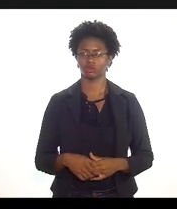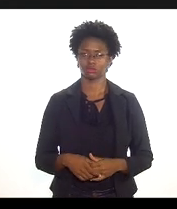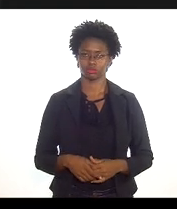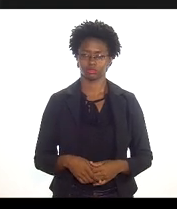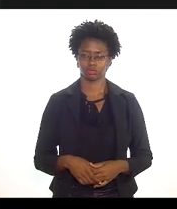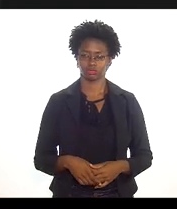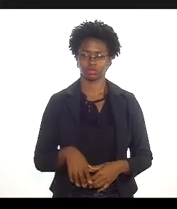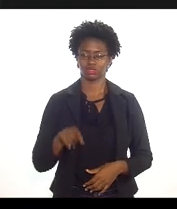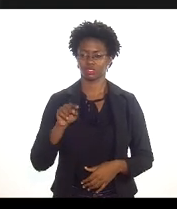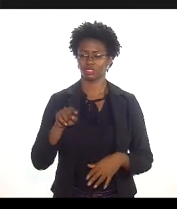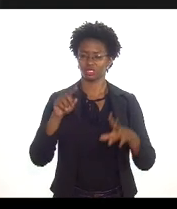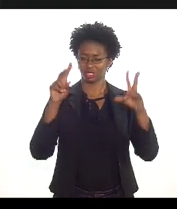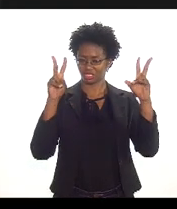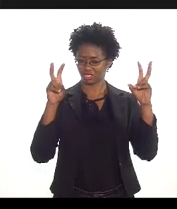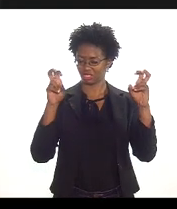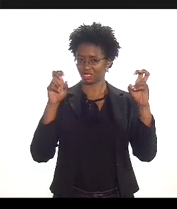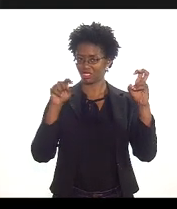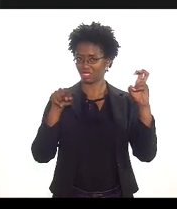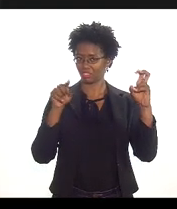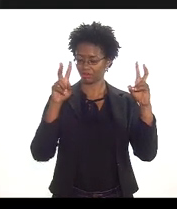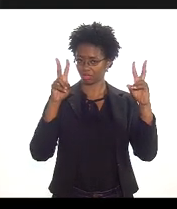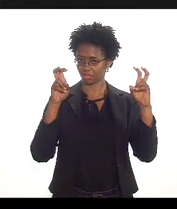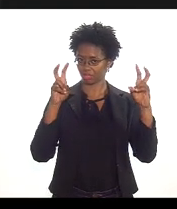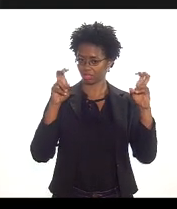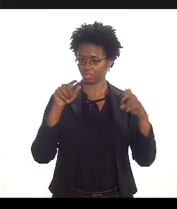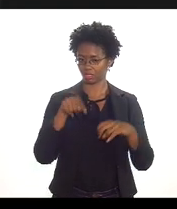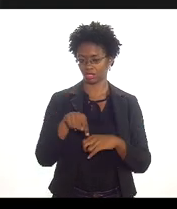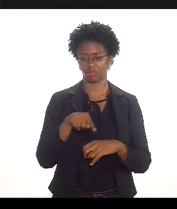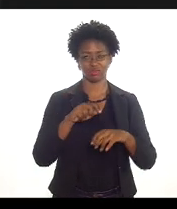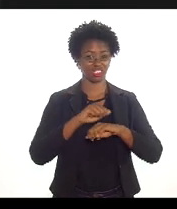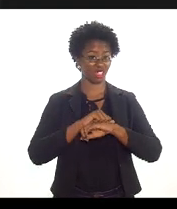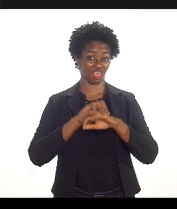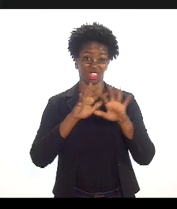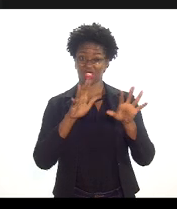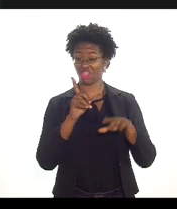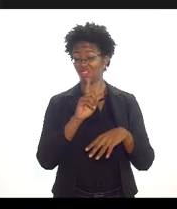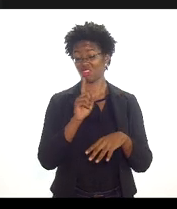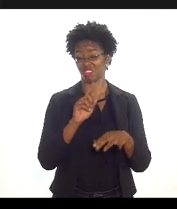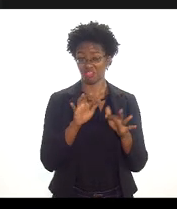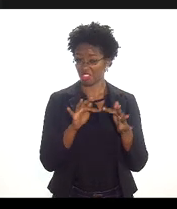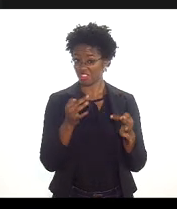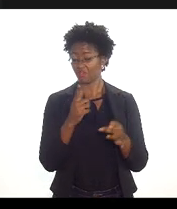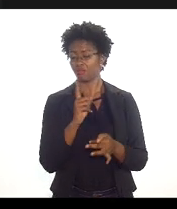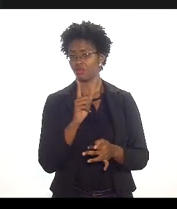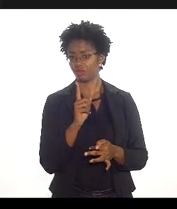Esse assunto ele não é óbvio, não. Por exemplo,